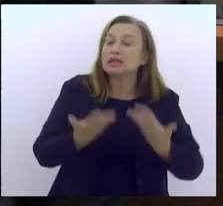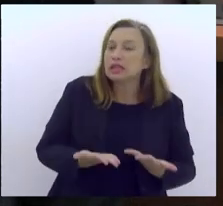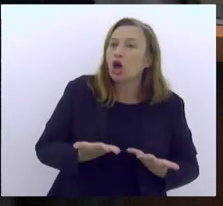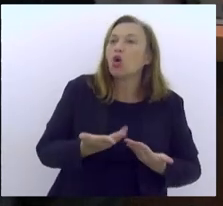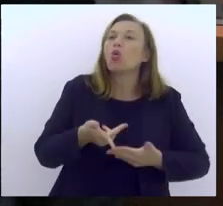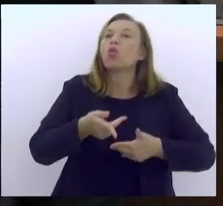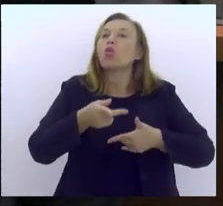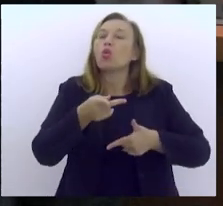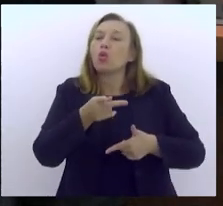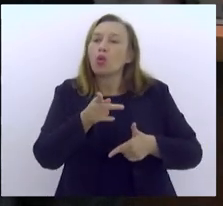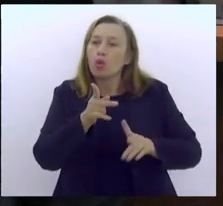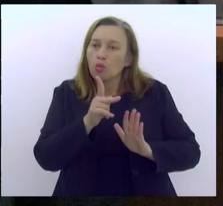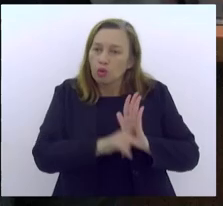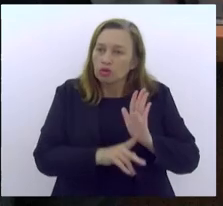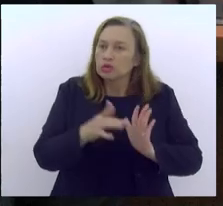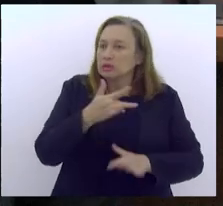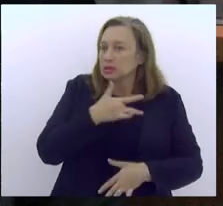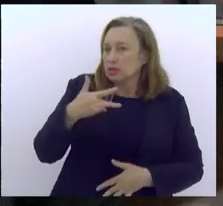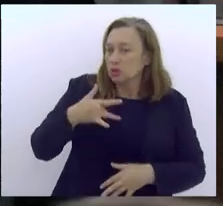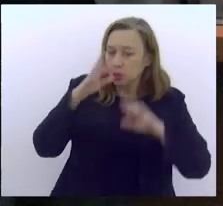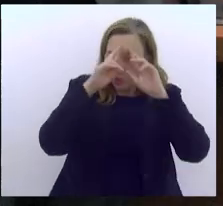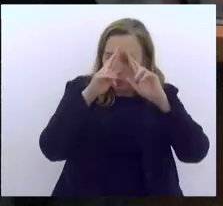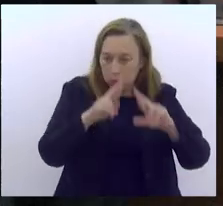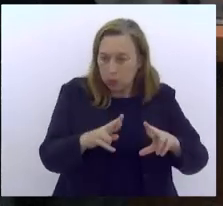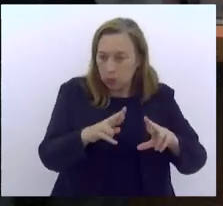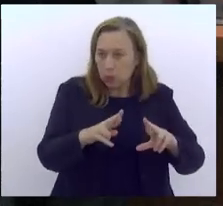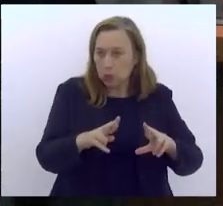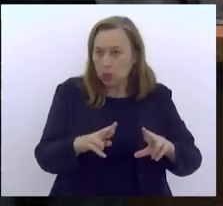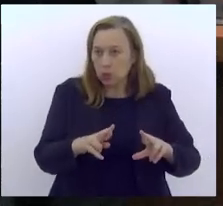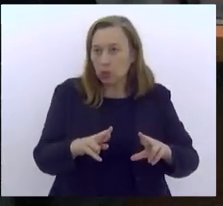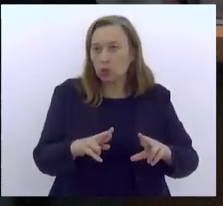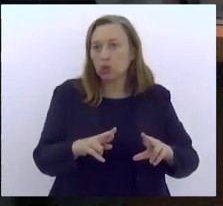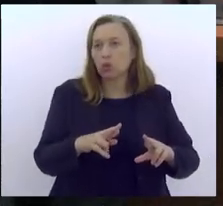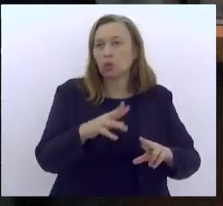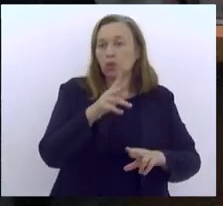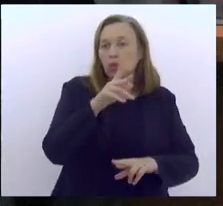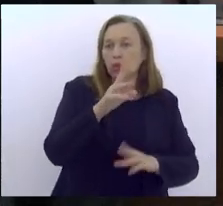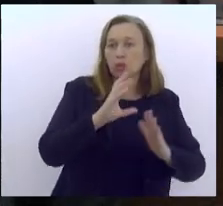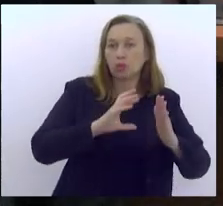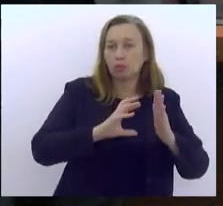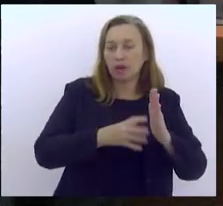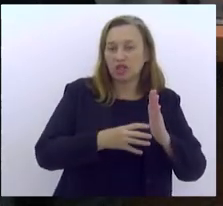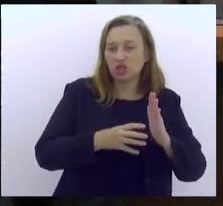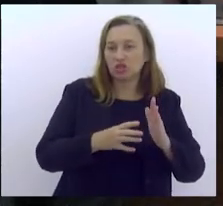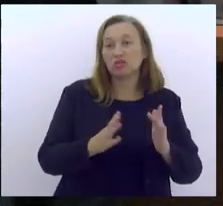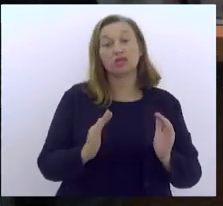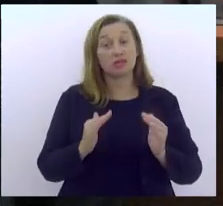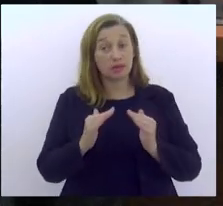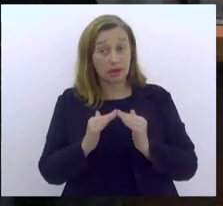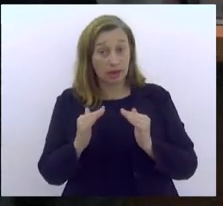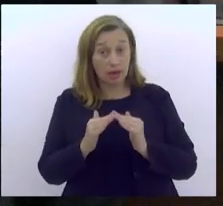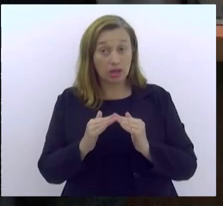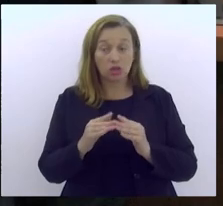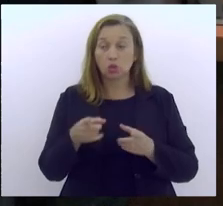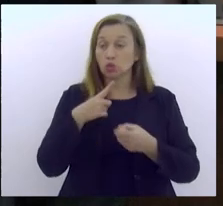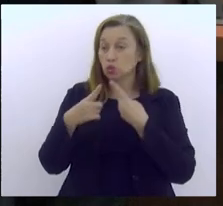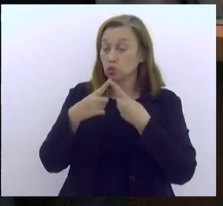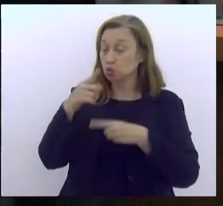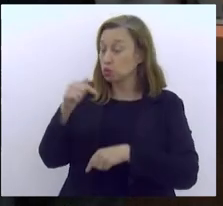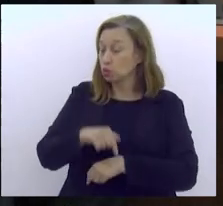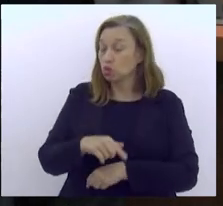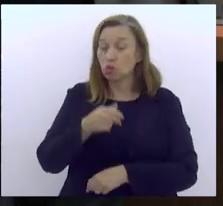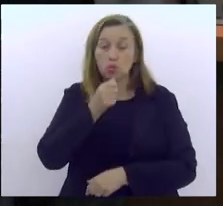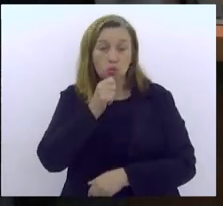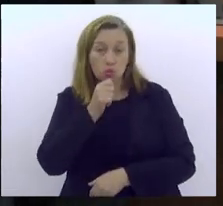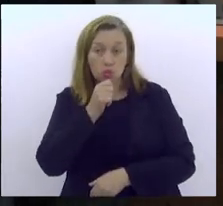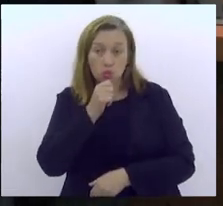projeto de cuidado de saúde e que tem o respeito das forças tanto progressistas quanto conservadoras nessa casa. E o que a gente não está discutindo aqui em momento